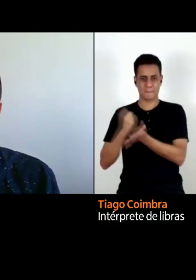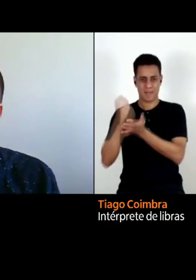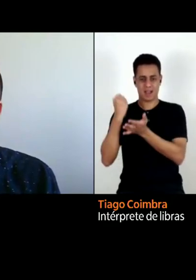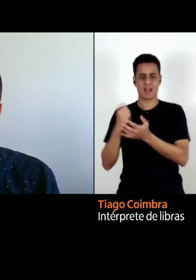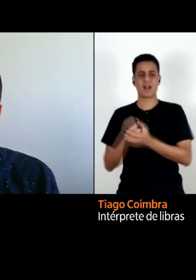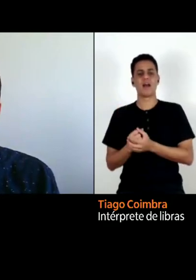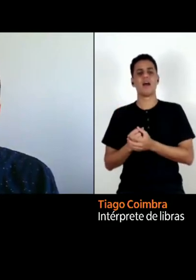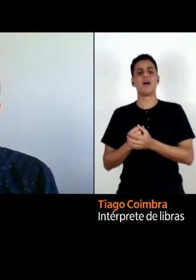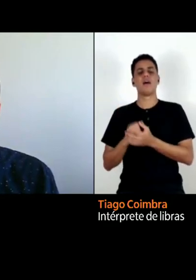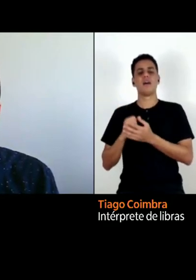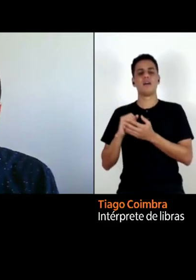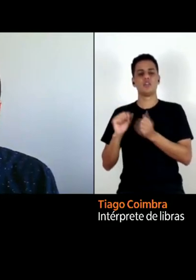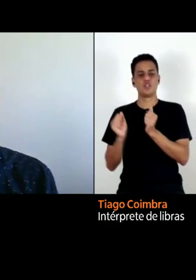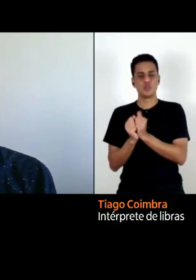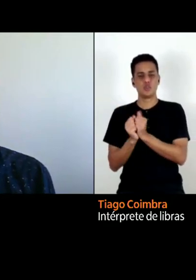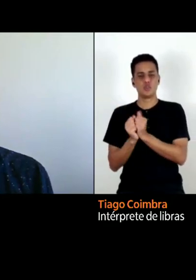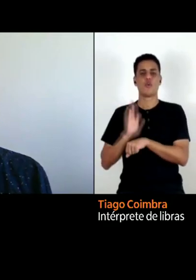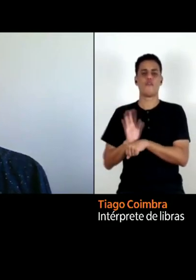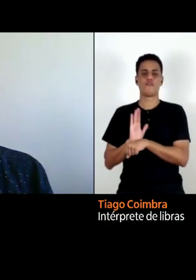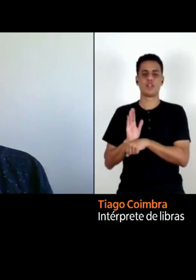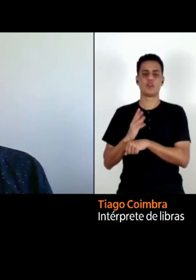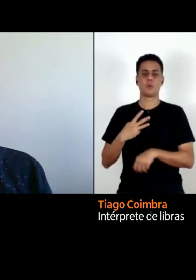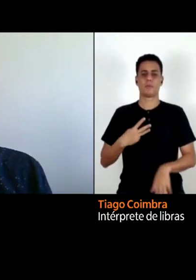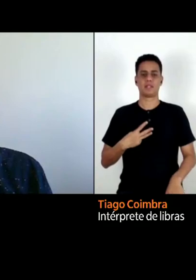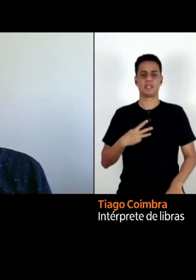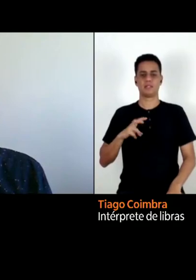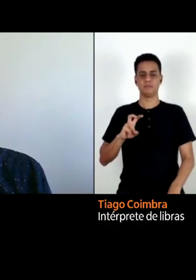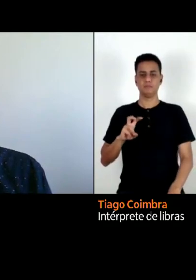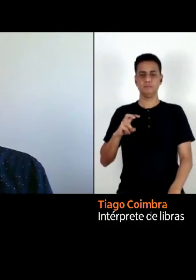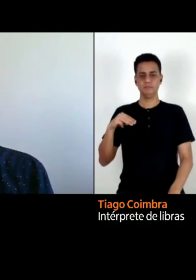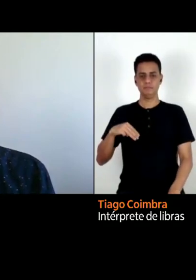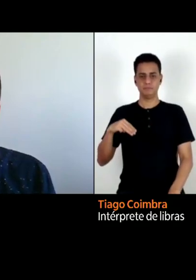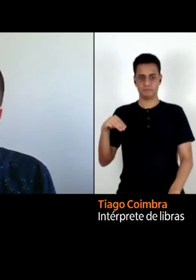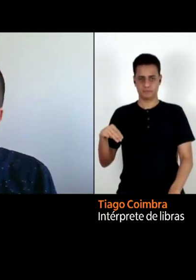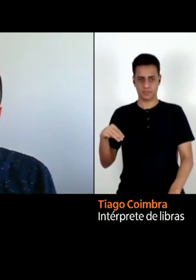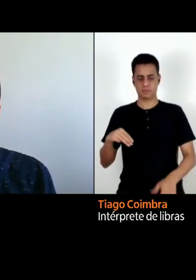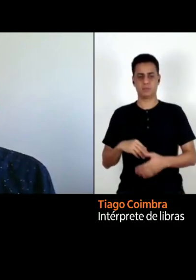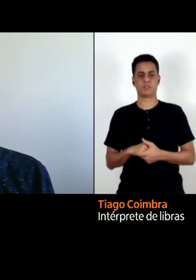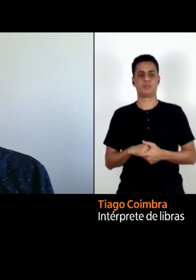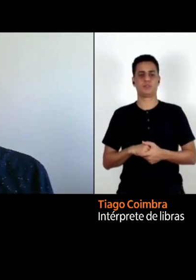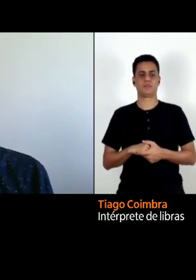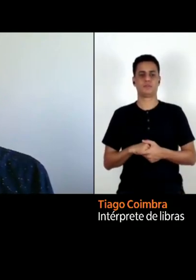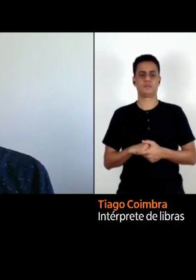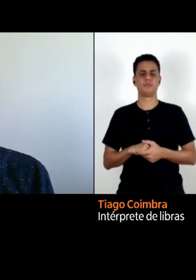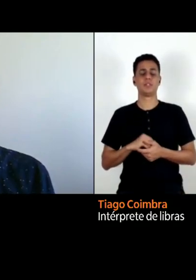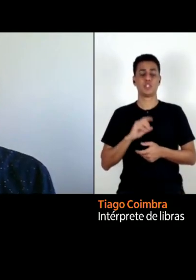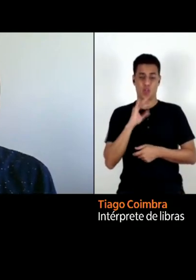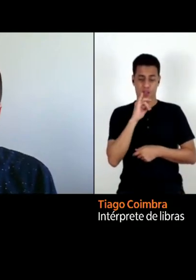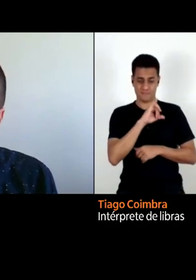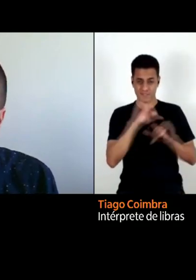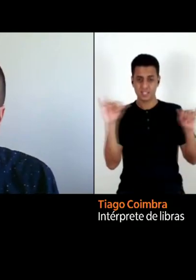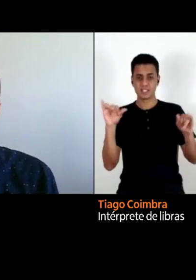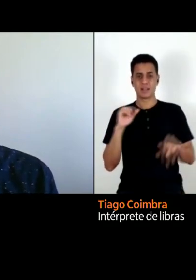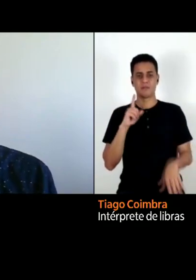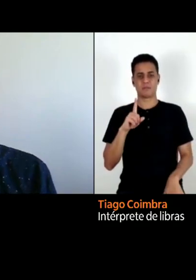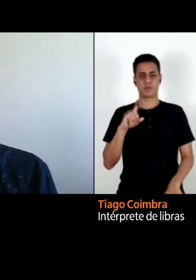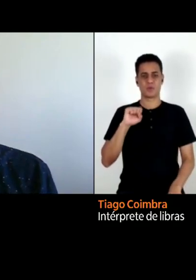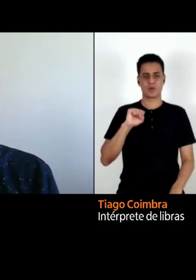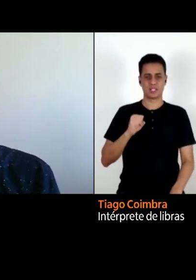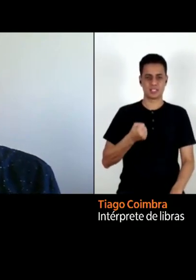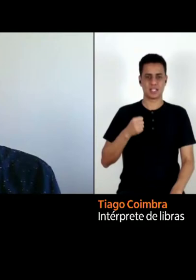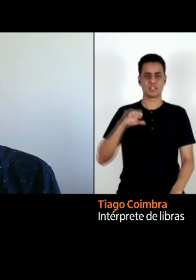de filme 35mm. Só para constar, nesse mesmo ano de